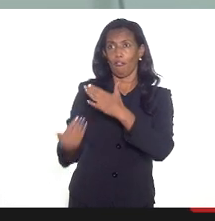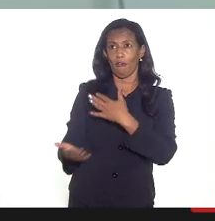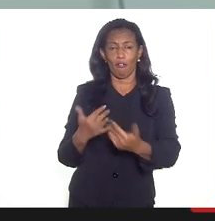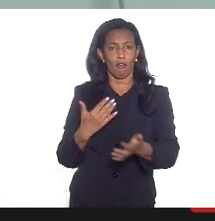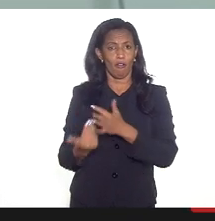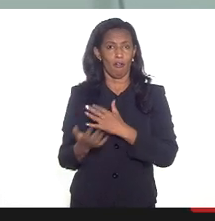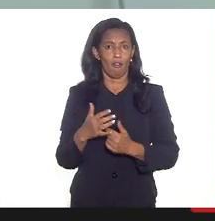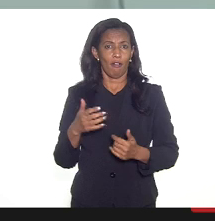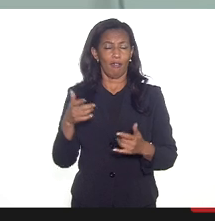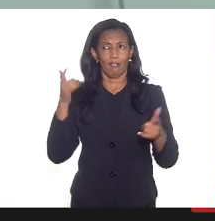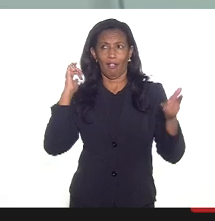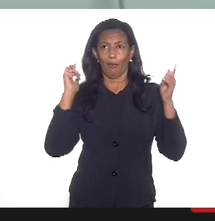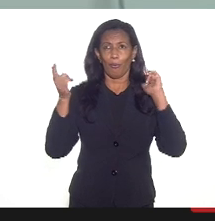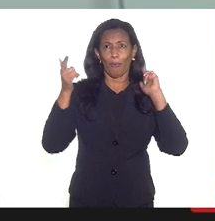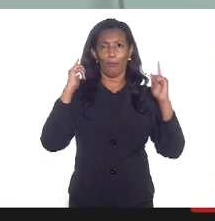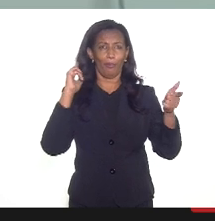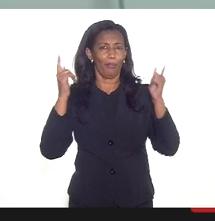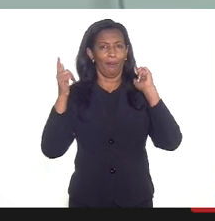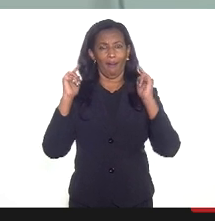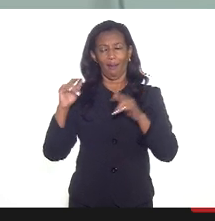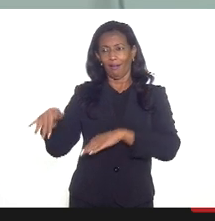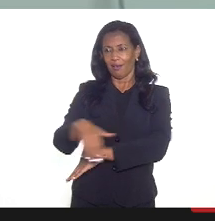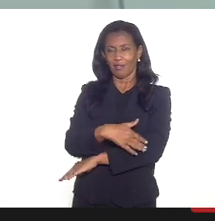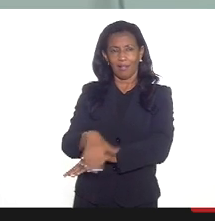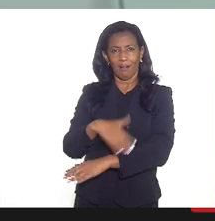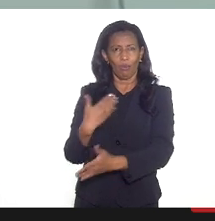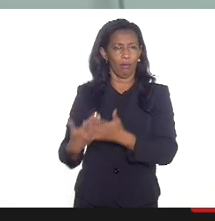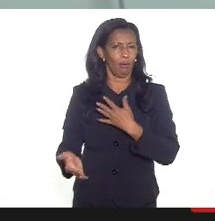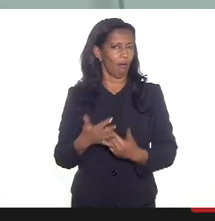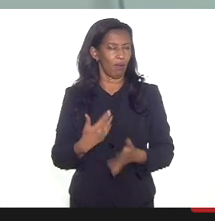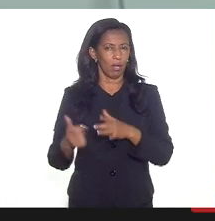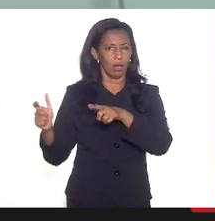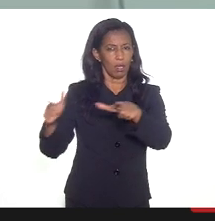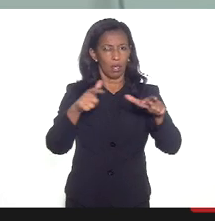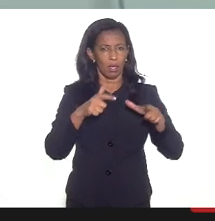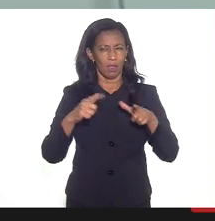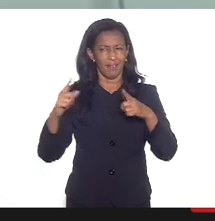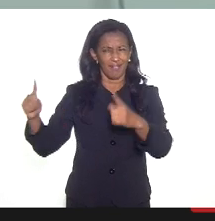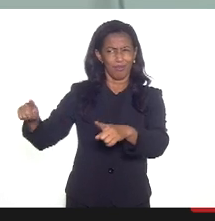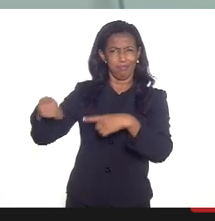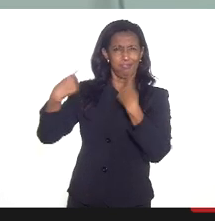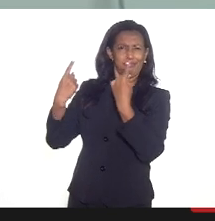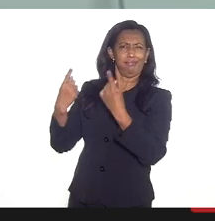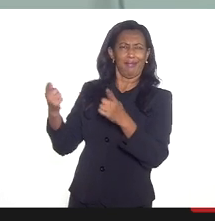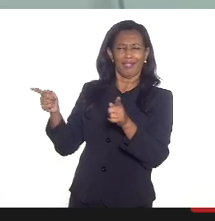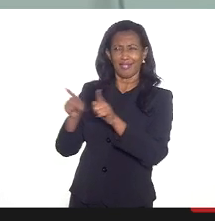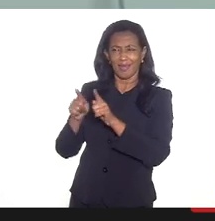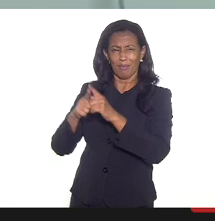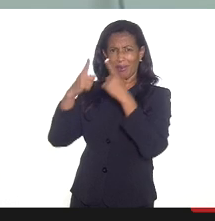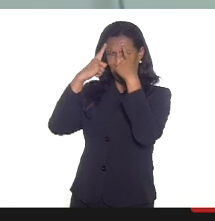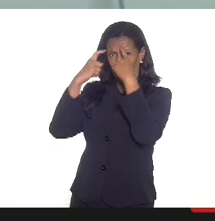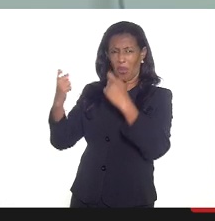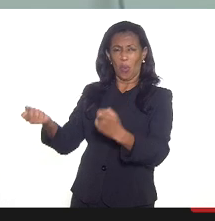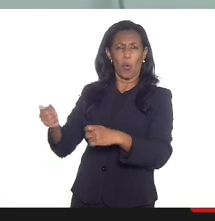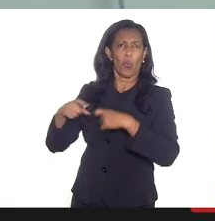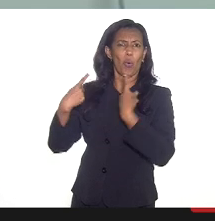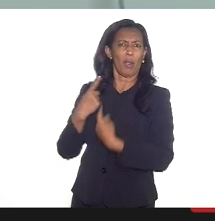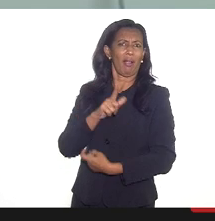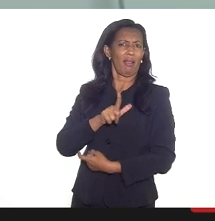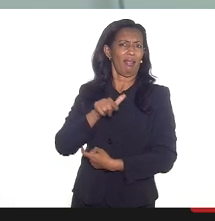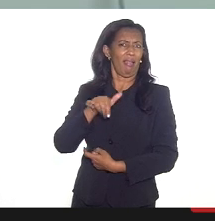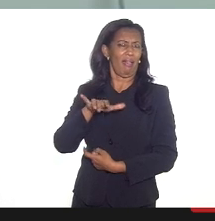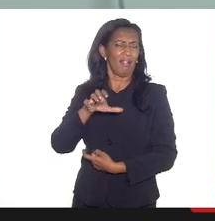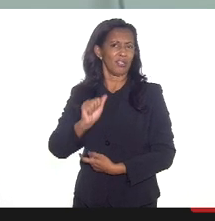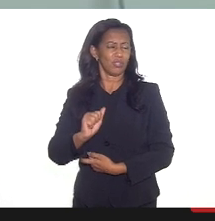está na balada, que está na rua, que está em qualquer lugar e que age de forma truculenta, violenta contra uma lésbica,